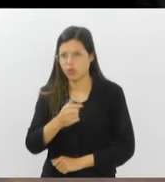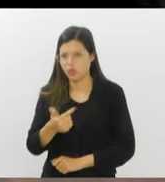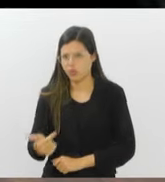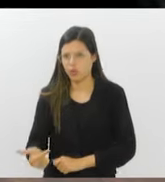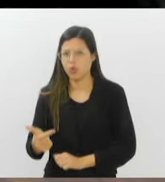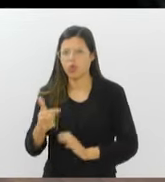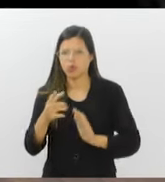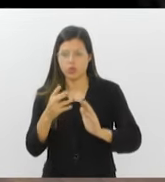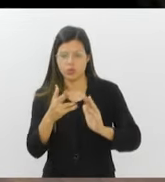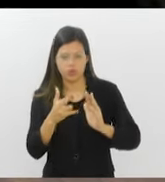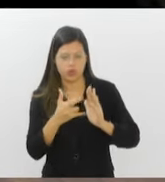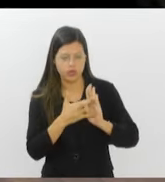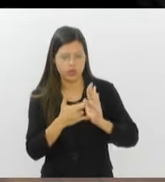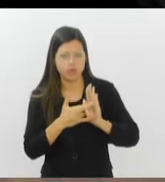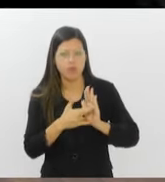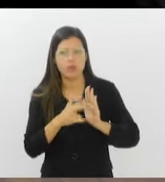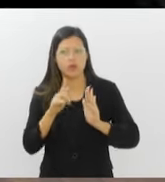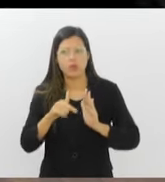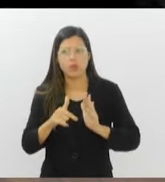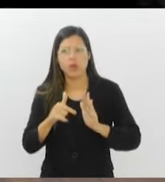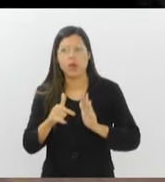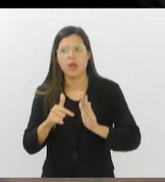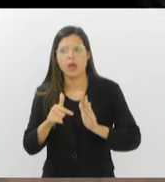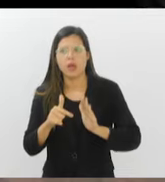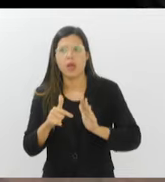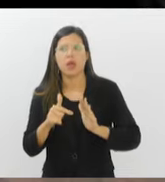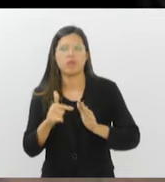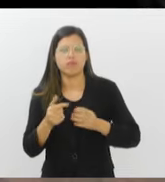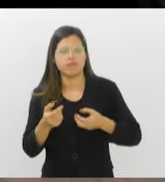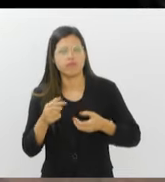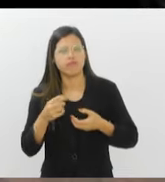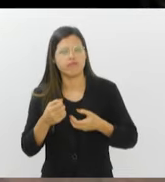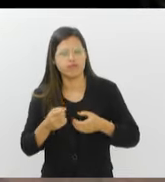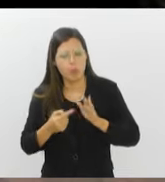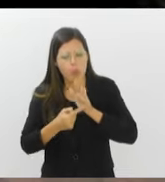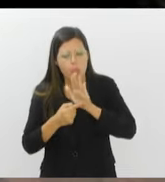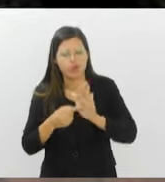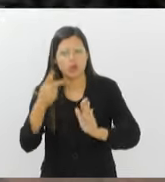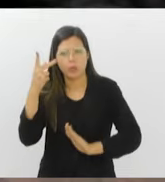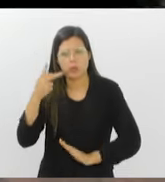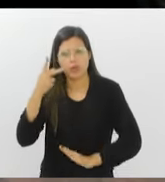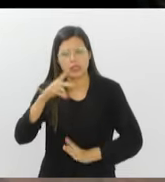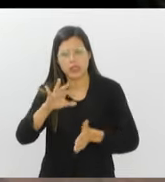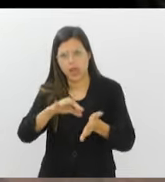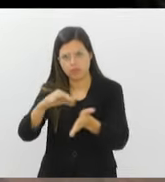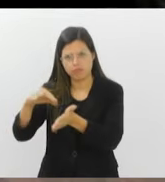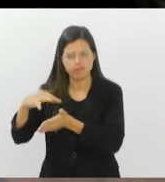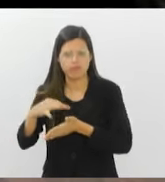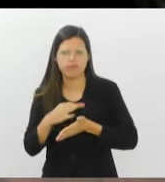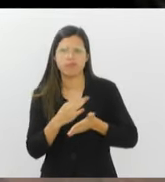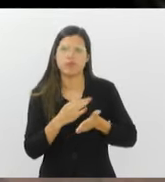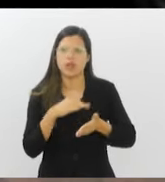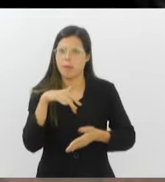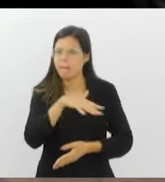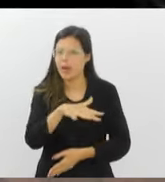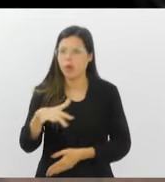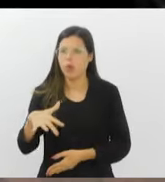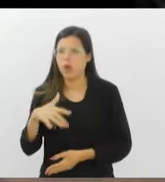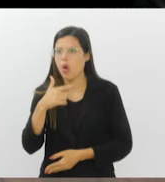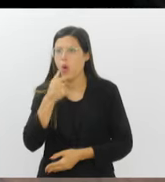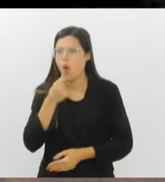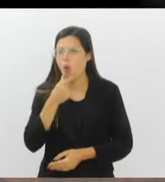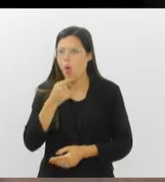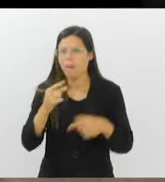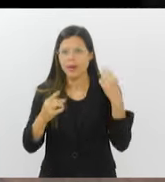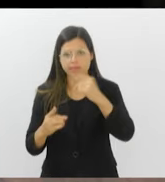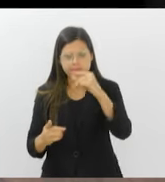política, uma manifestação, senhor procurador, política desta casa, assinada pela maioria absoluta, e homem que bate em mulher, ele